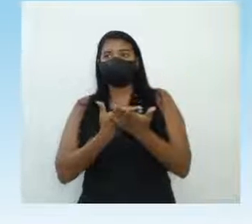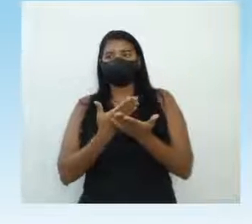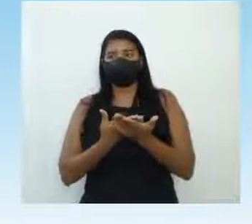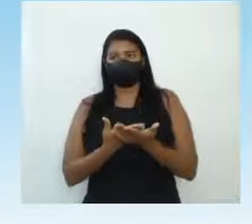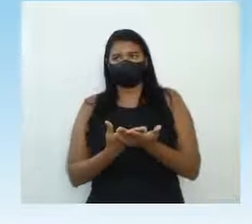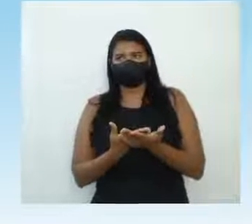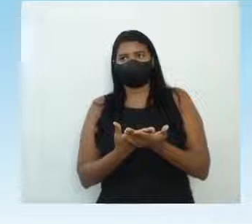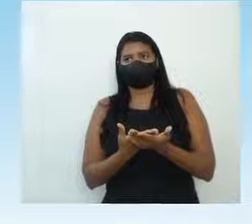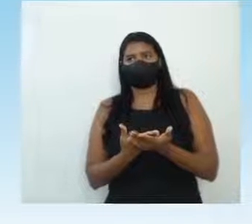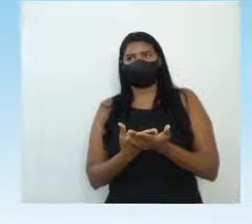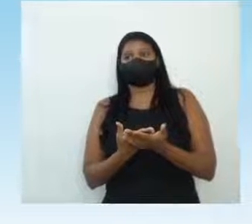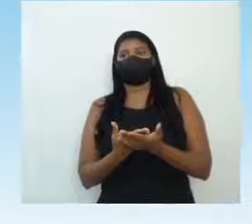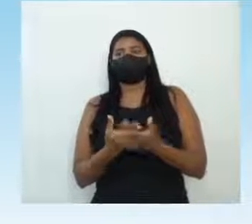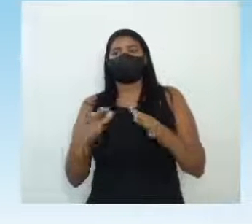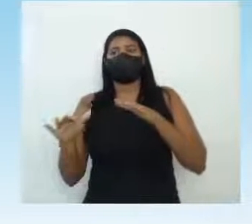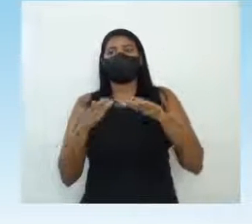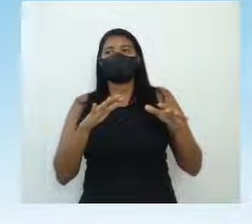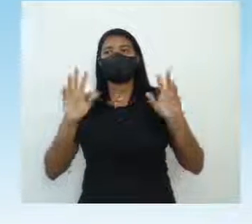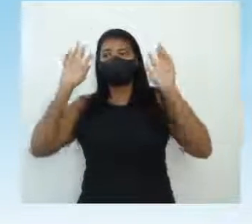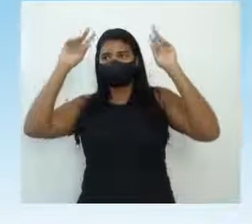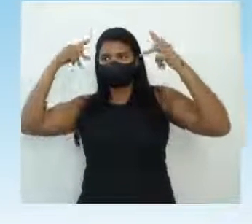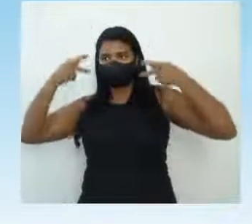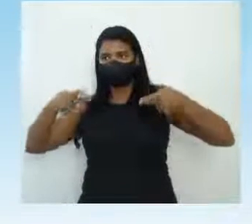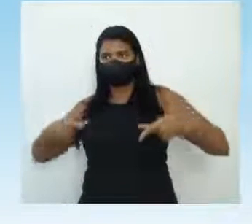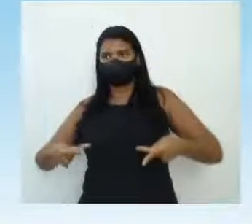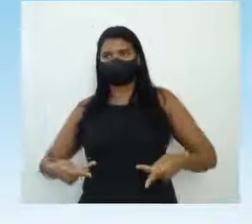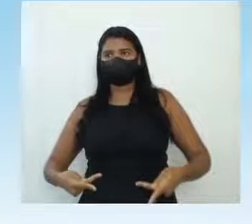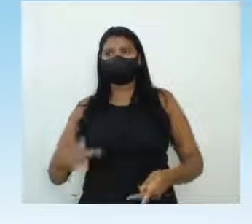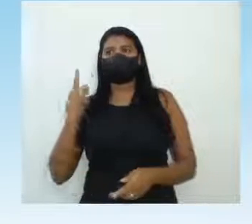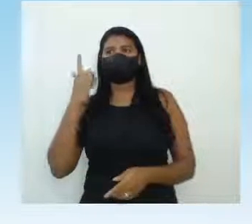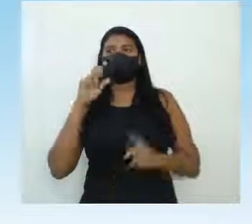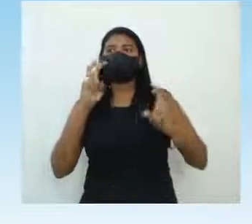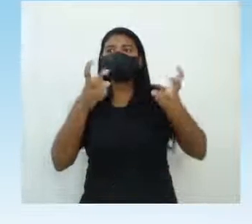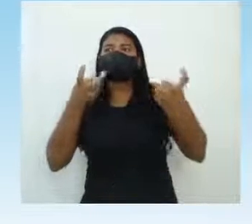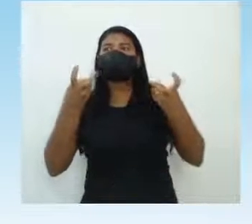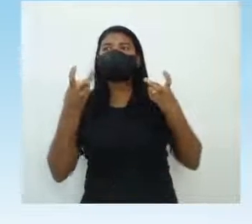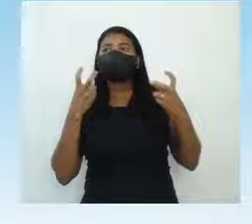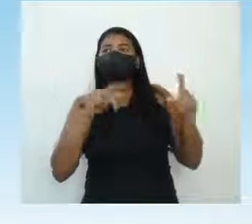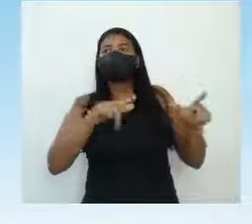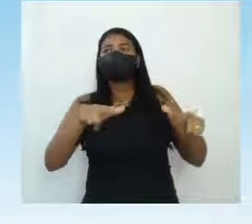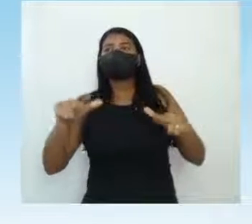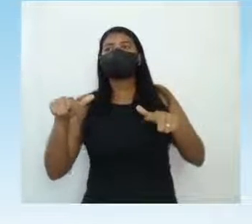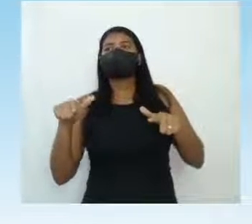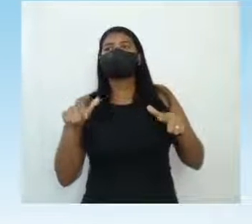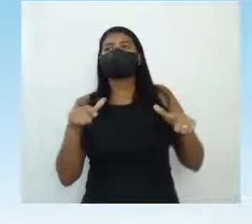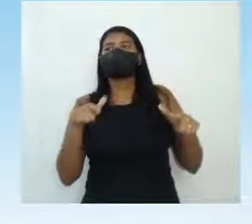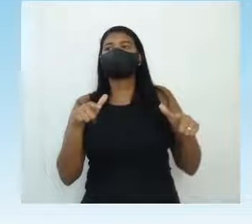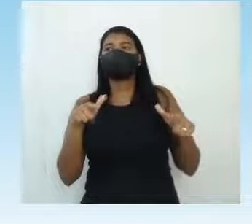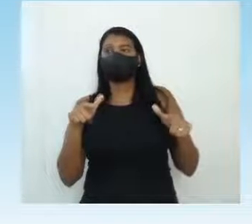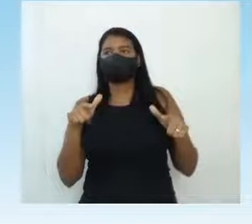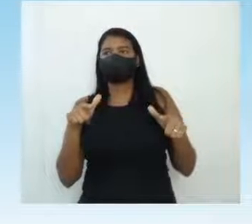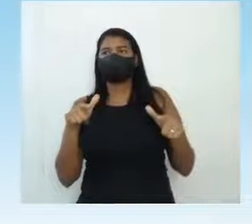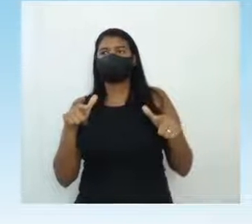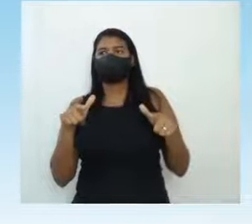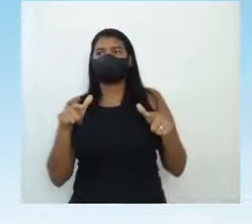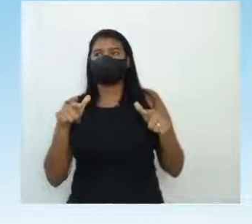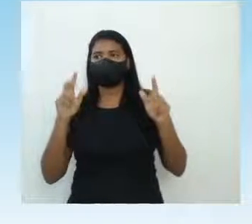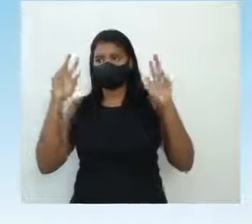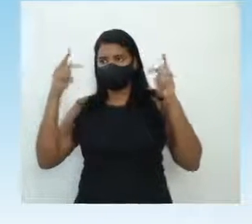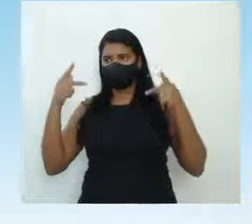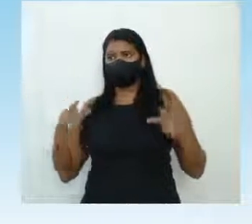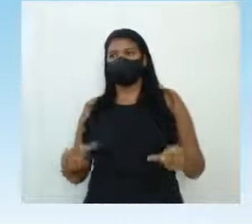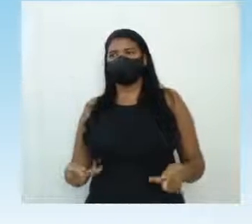do movimento humano e também conseguia perceber os espaços onde esse ser humano